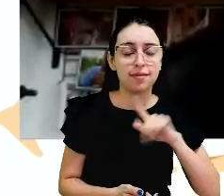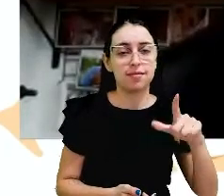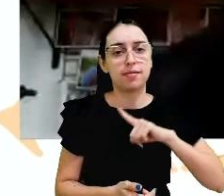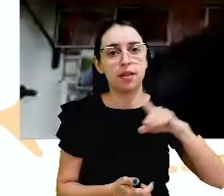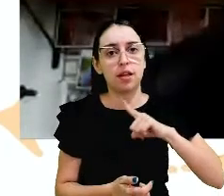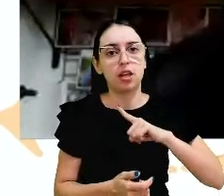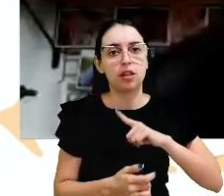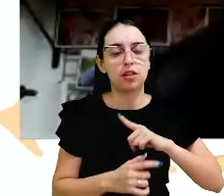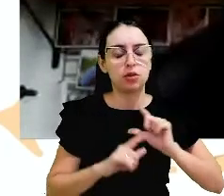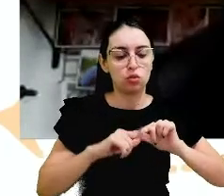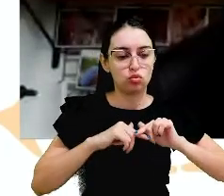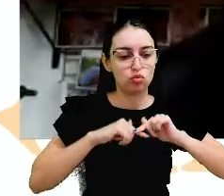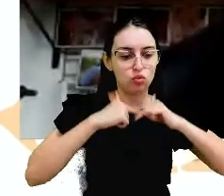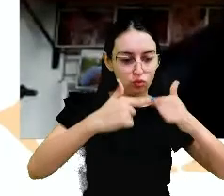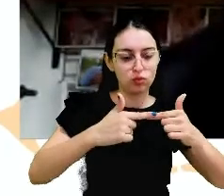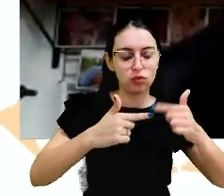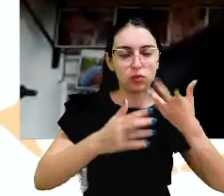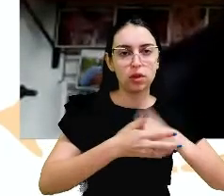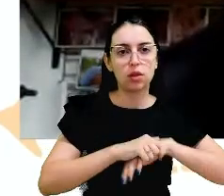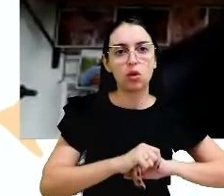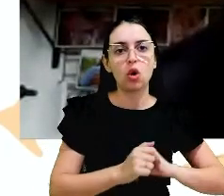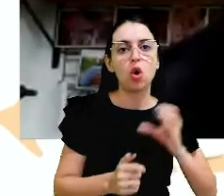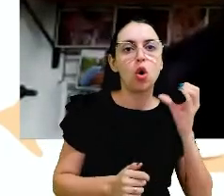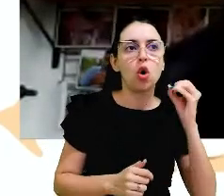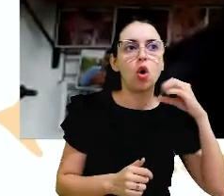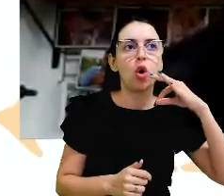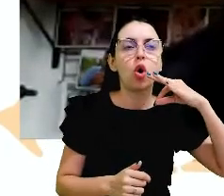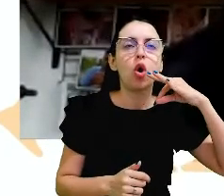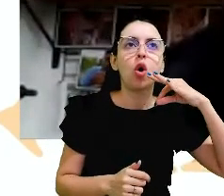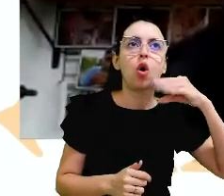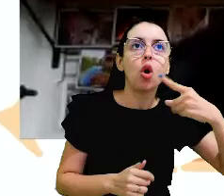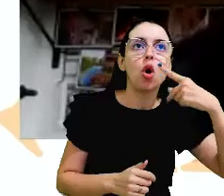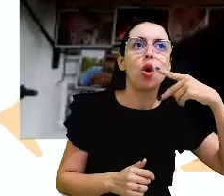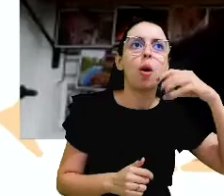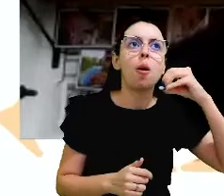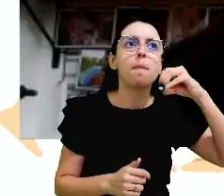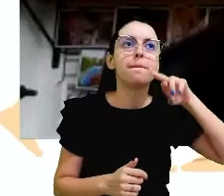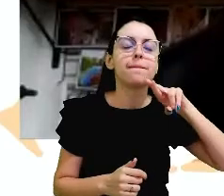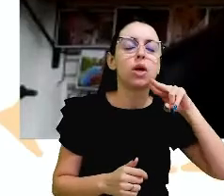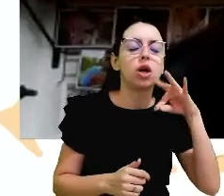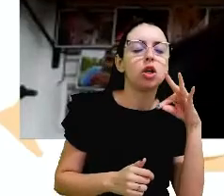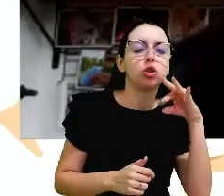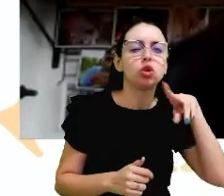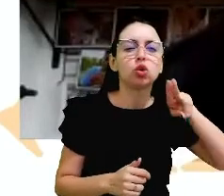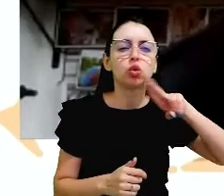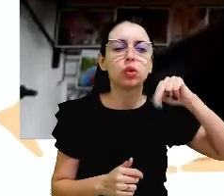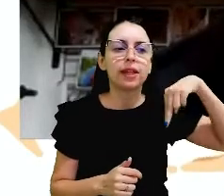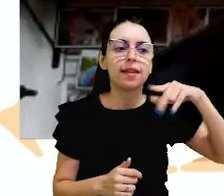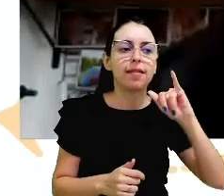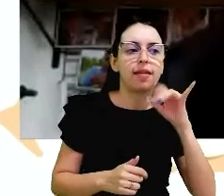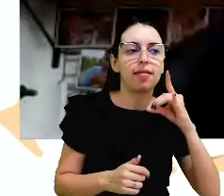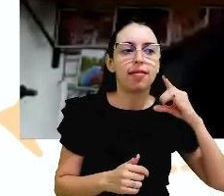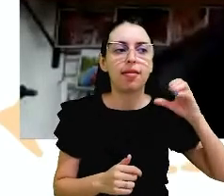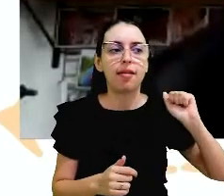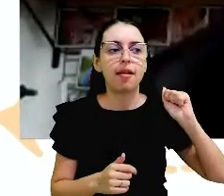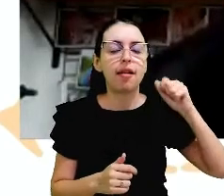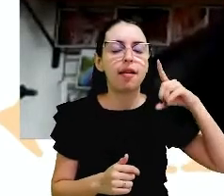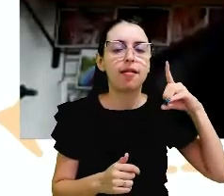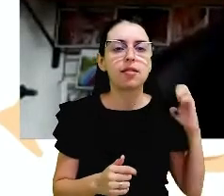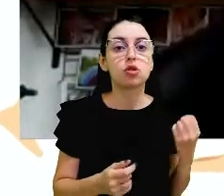mais oportunidades, nós nos grandes centros, uma situação financeira